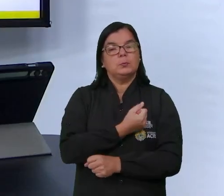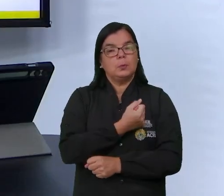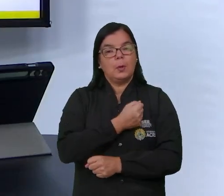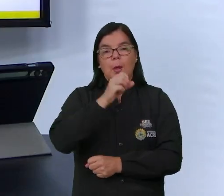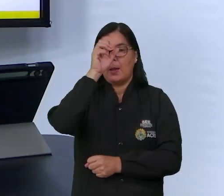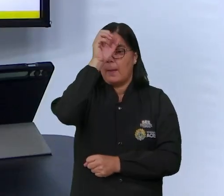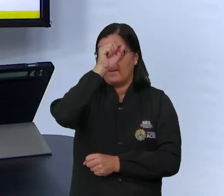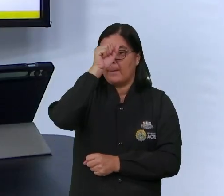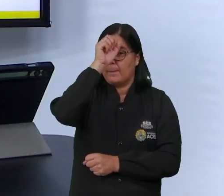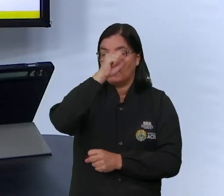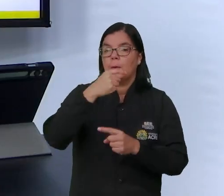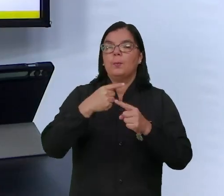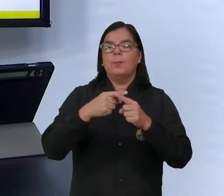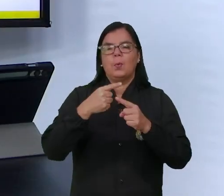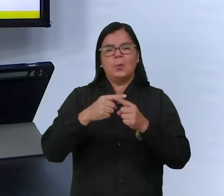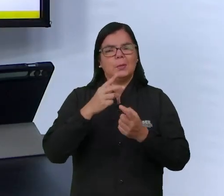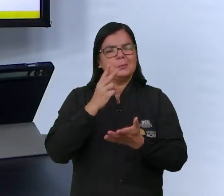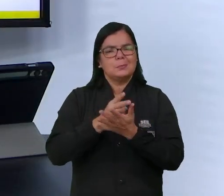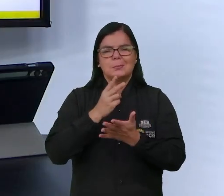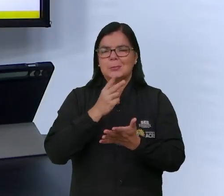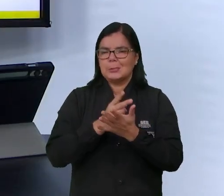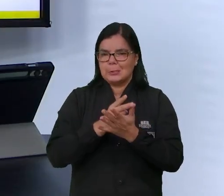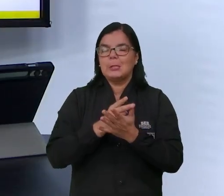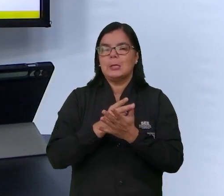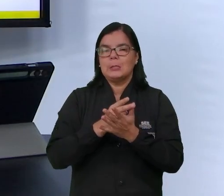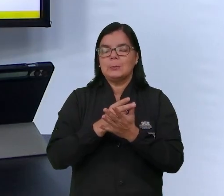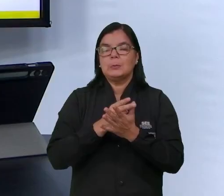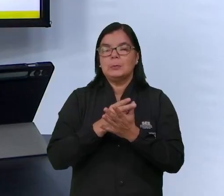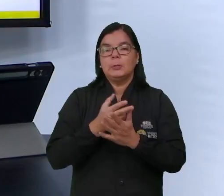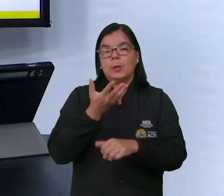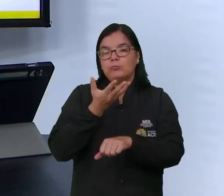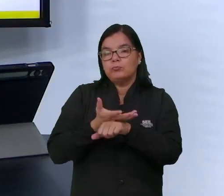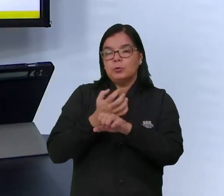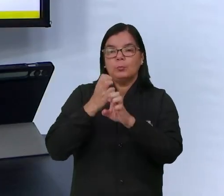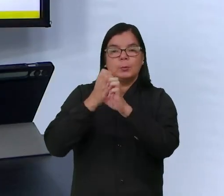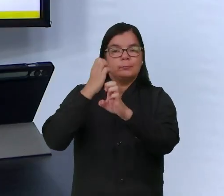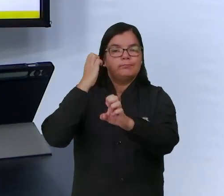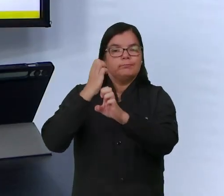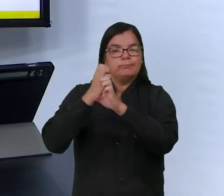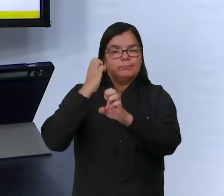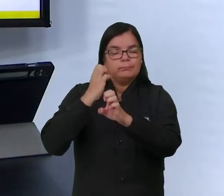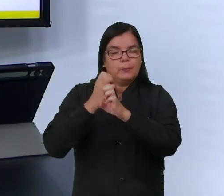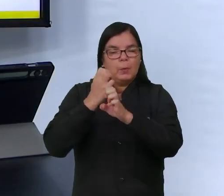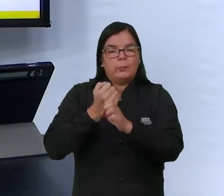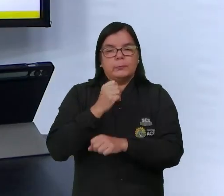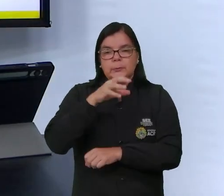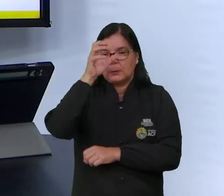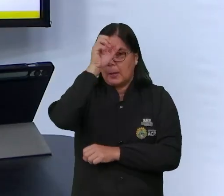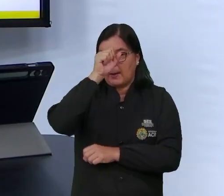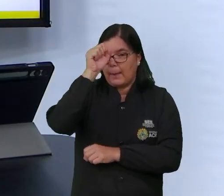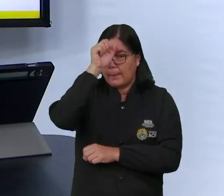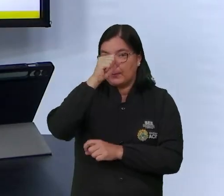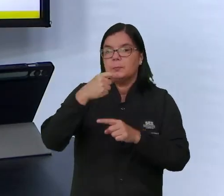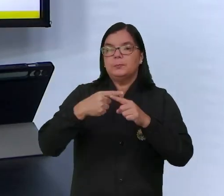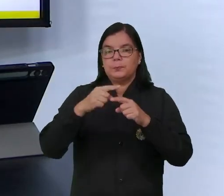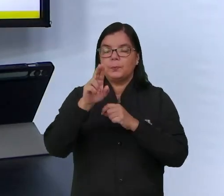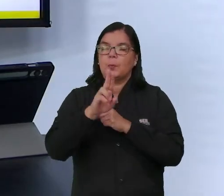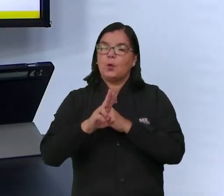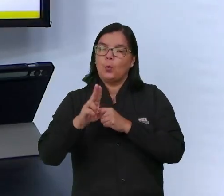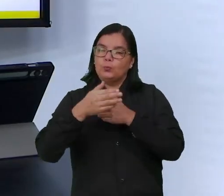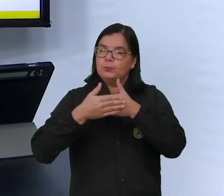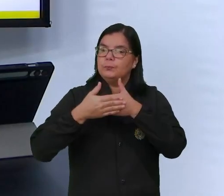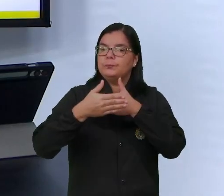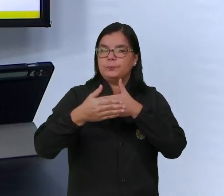essa propriedade, porque ela cai muito em derivadas integrais. Então, meio que decore ela de alguma maneira, porque ela pode ser útil à